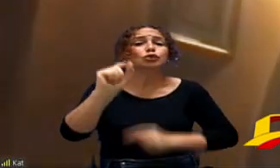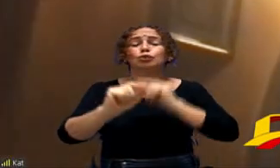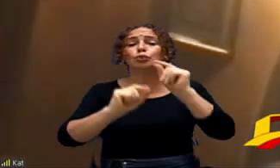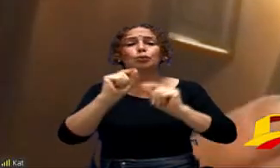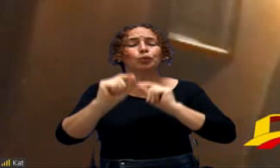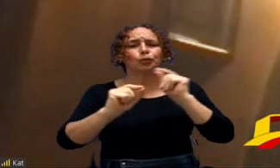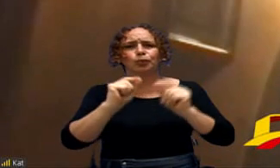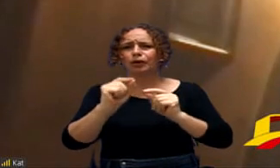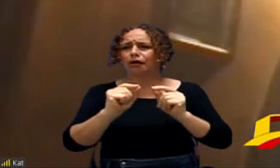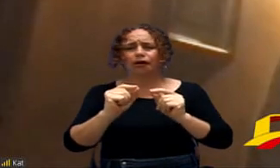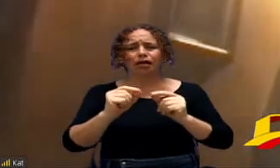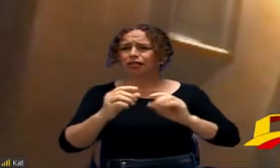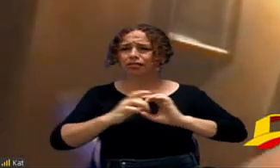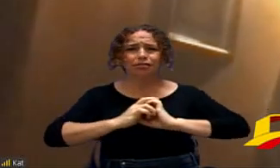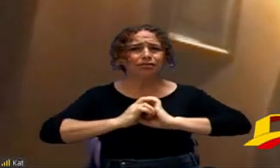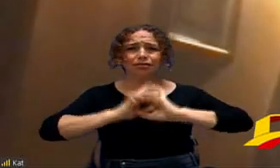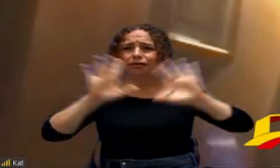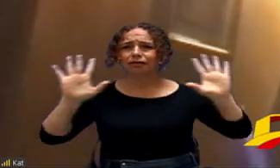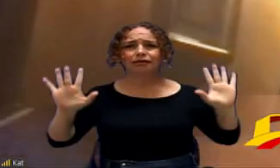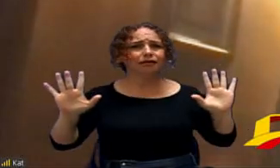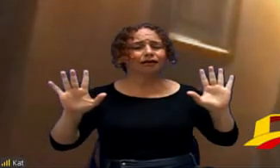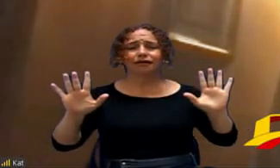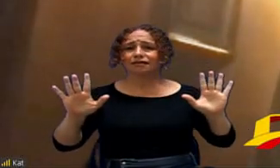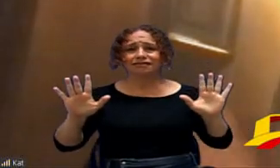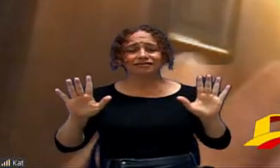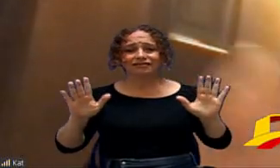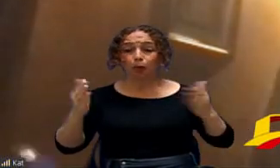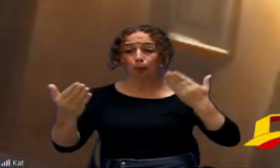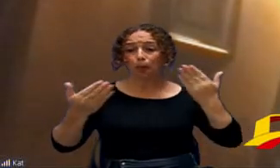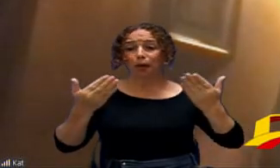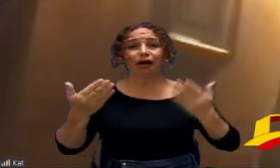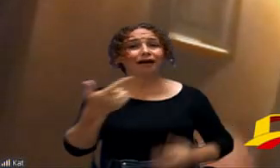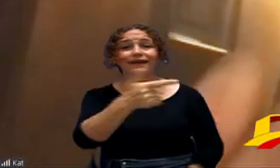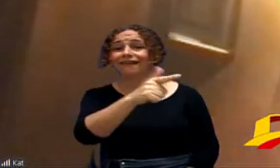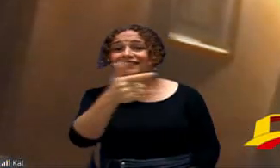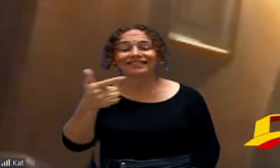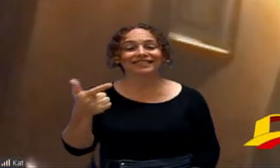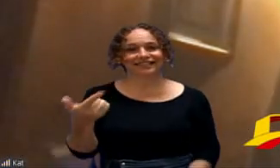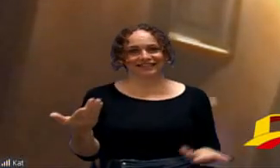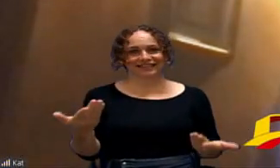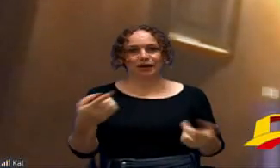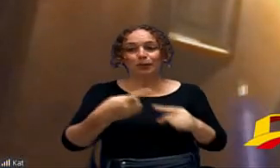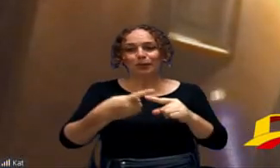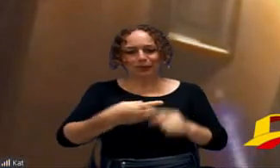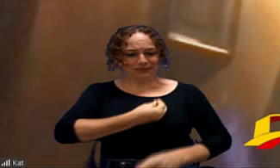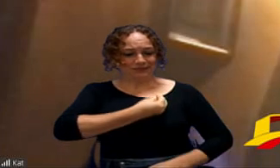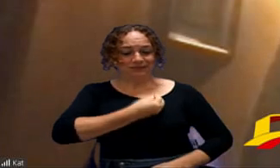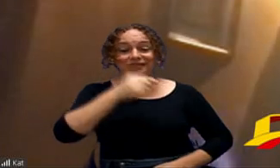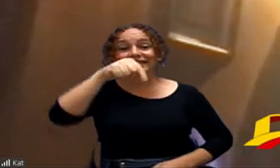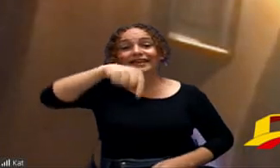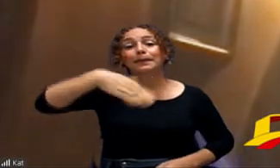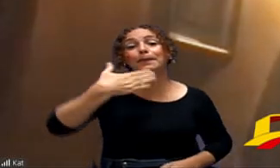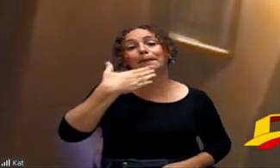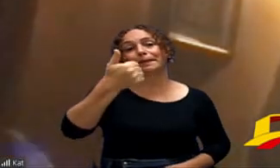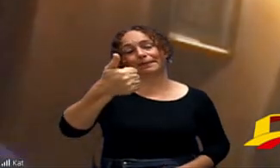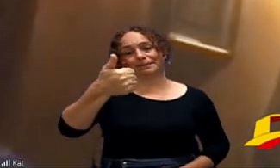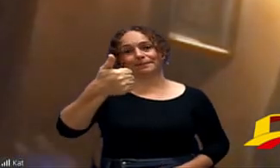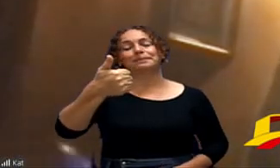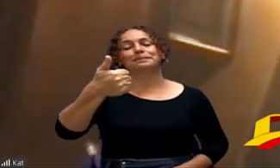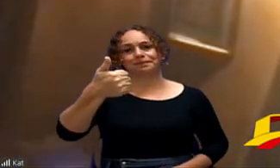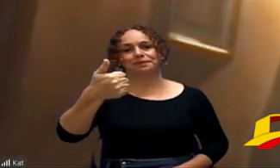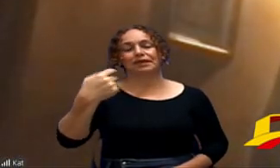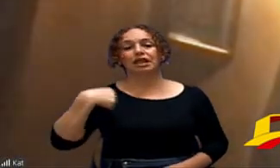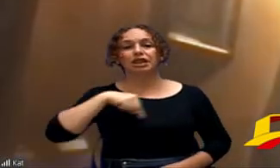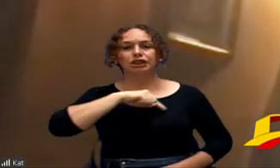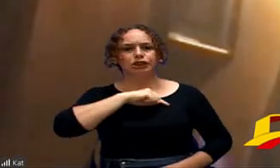e mostram que o santuário é o melhor lugar para a vida dele. E estamos abertos